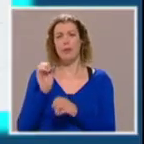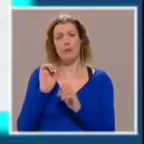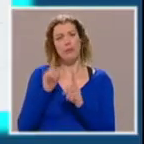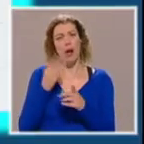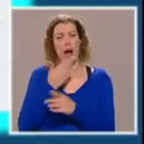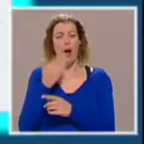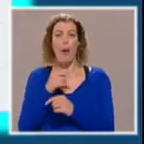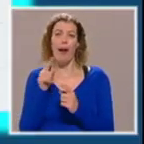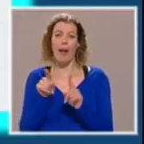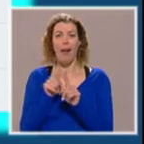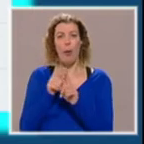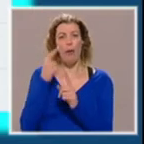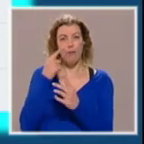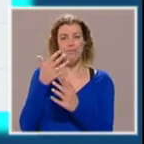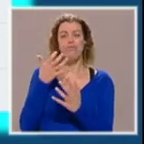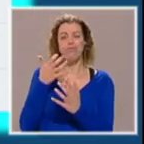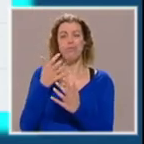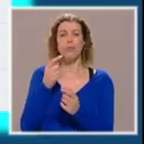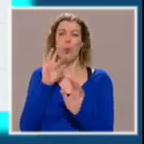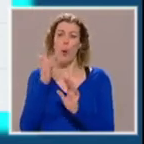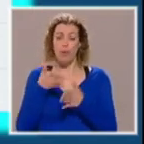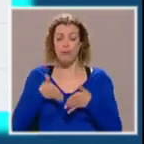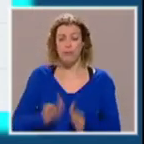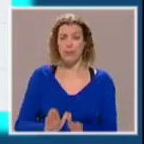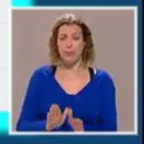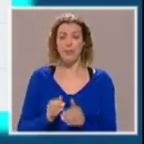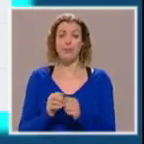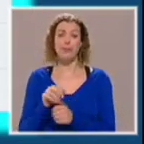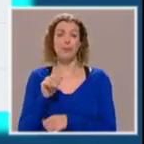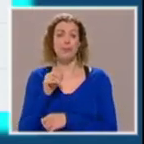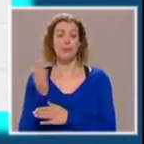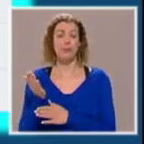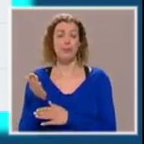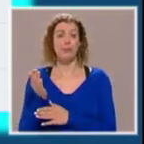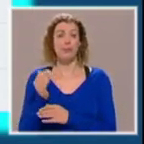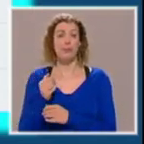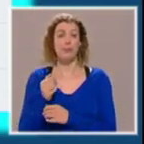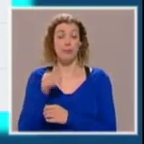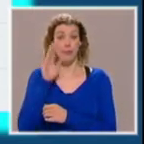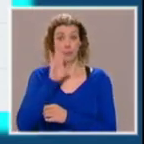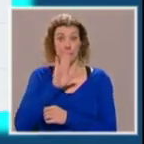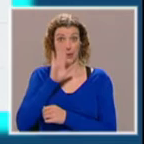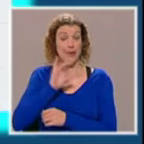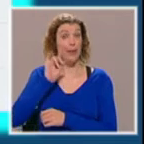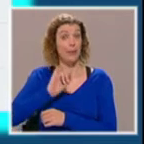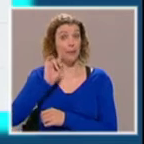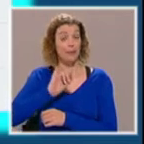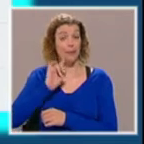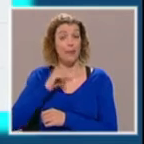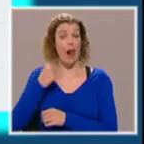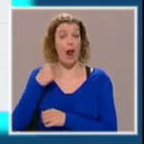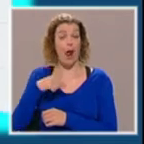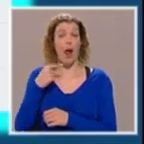que são aqueles que são visíveis a quando do nascimento. No caso do sexo feminino, temos